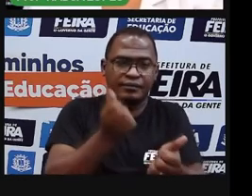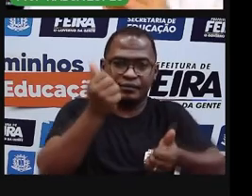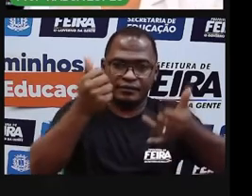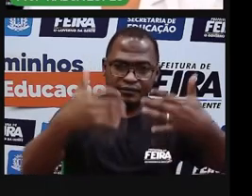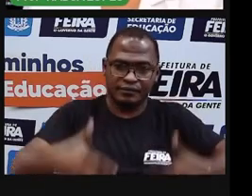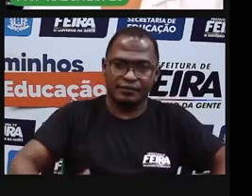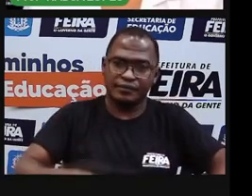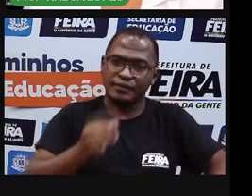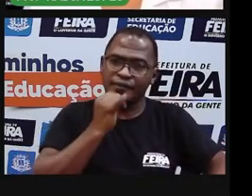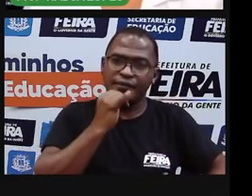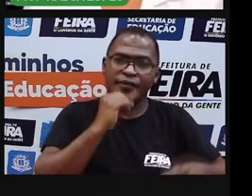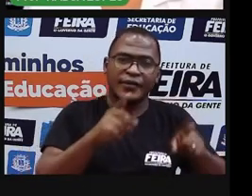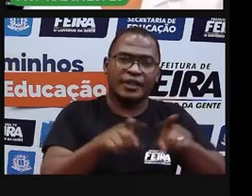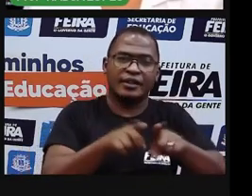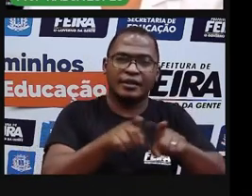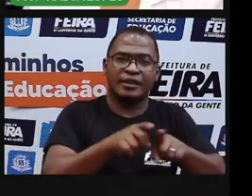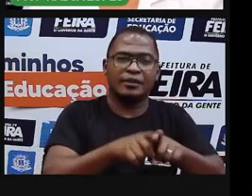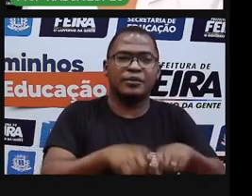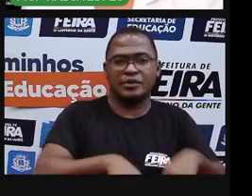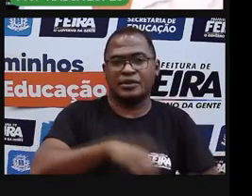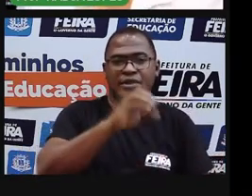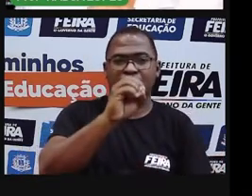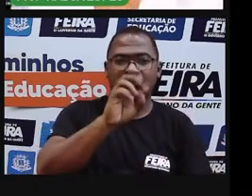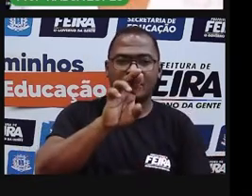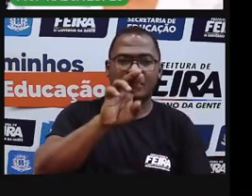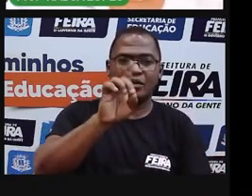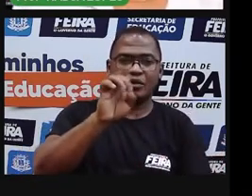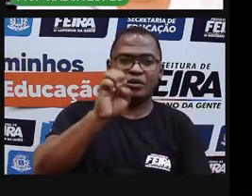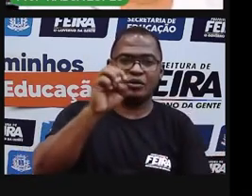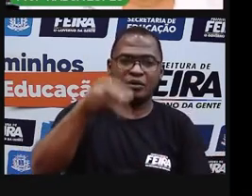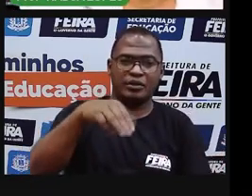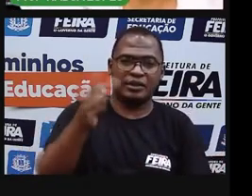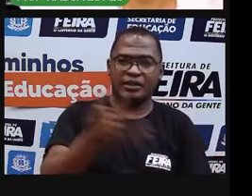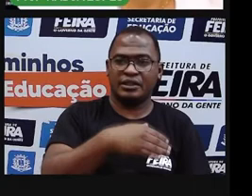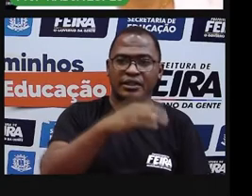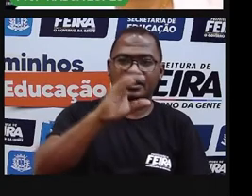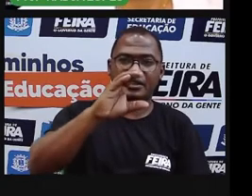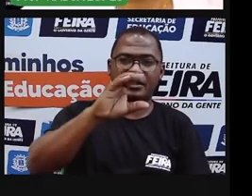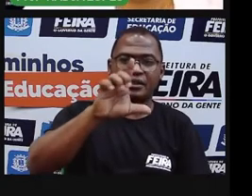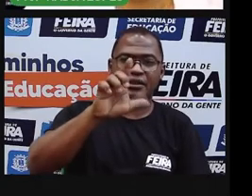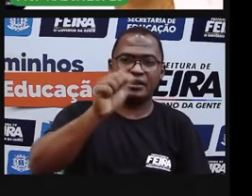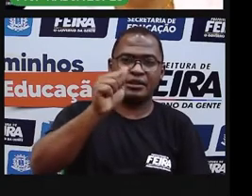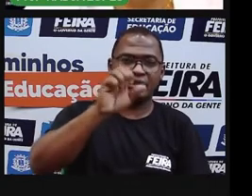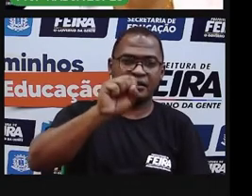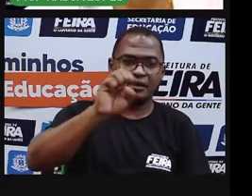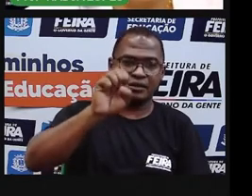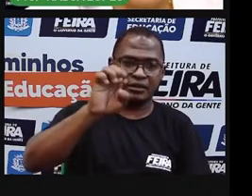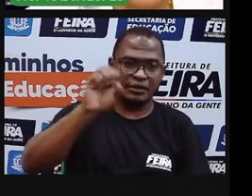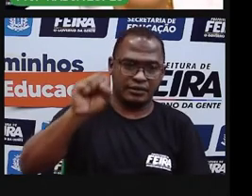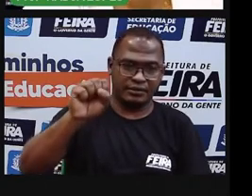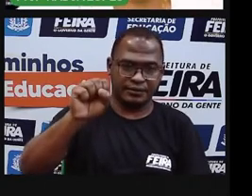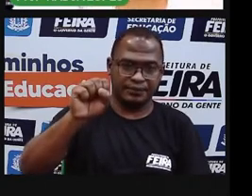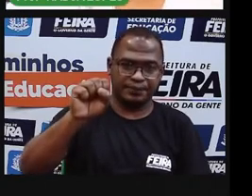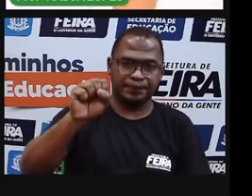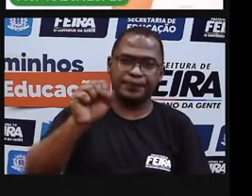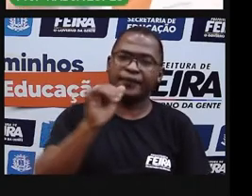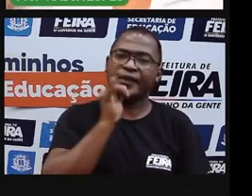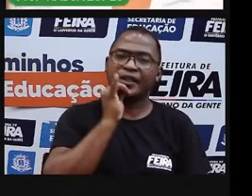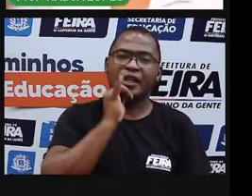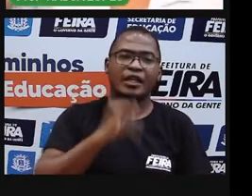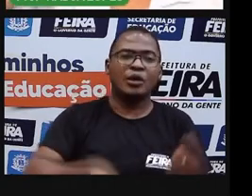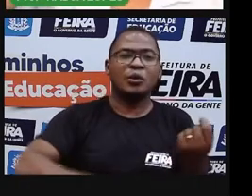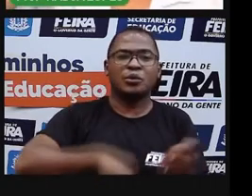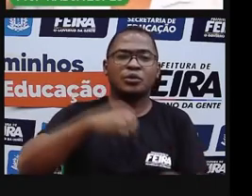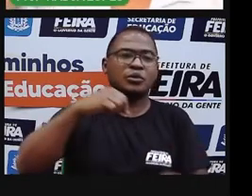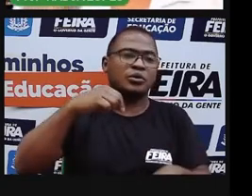as ordens e as classes numéricas é aqui a gente pode ver ó é a classe das unidades que a